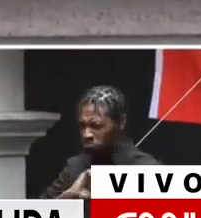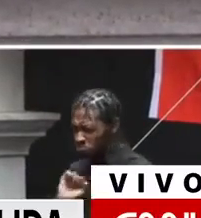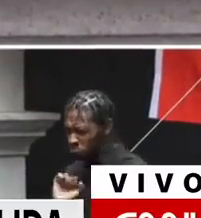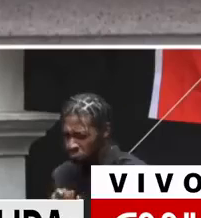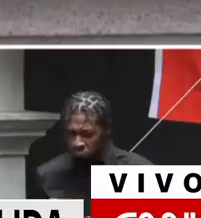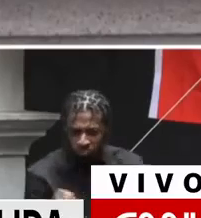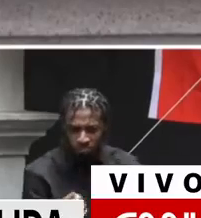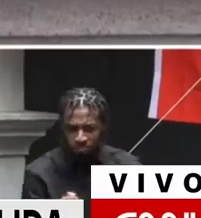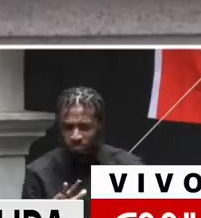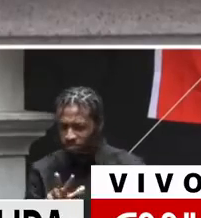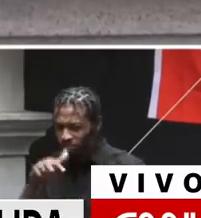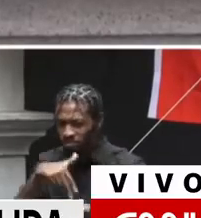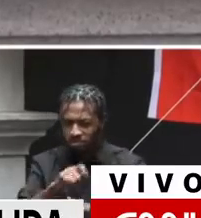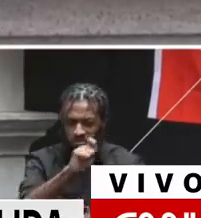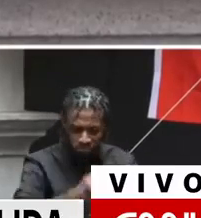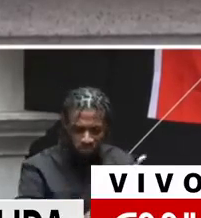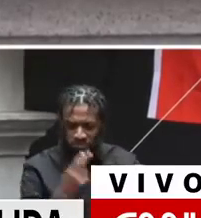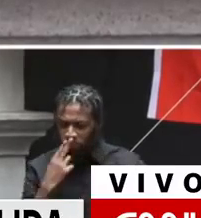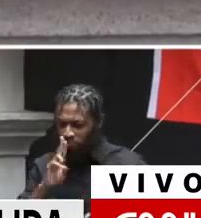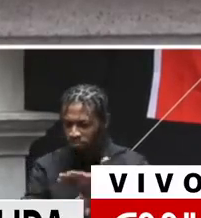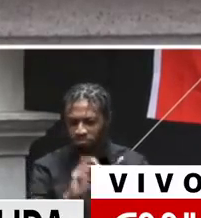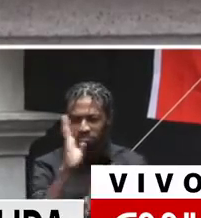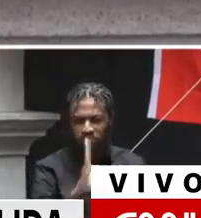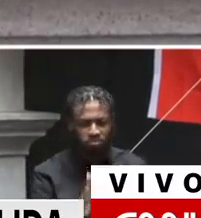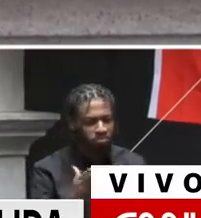faculdade do Largo São Francisco foi criada, né,